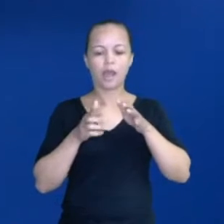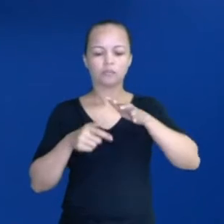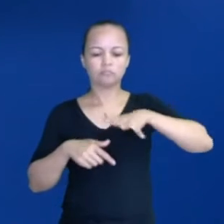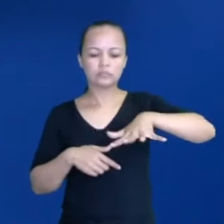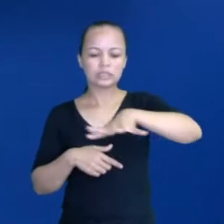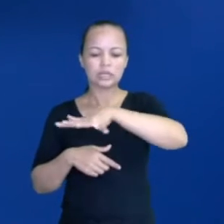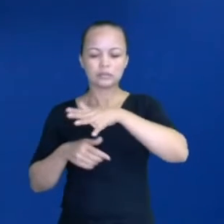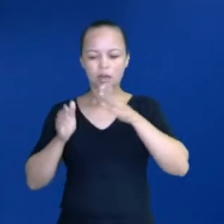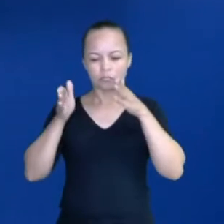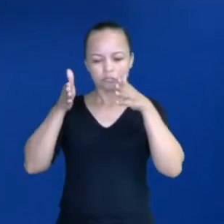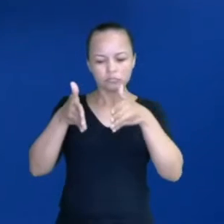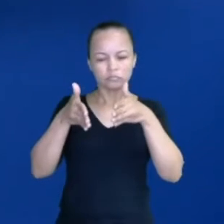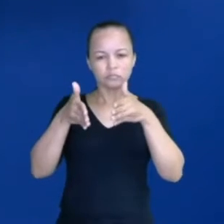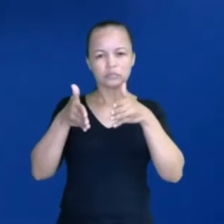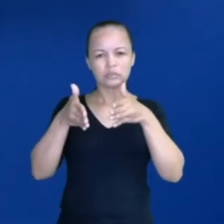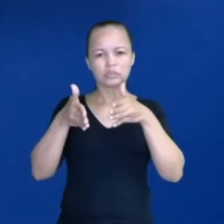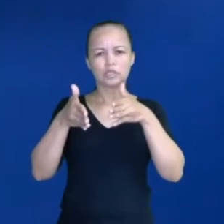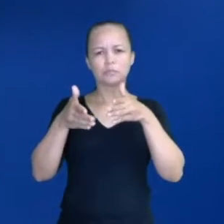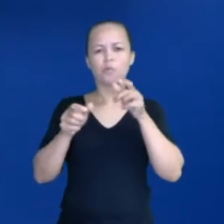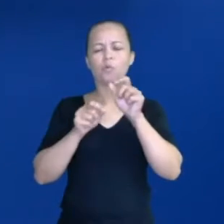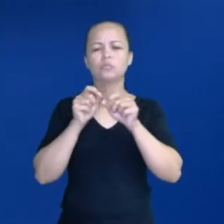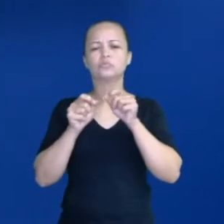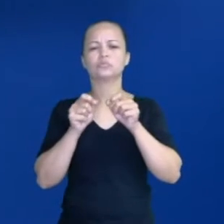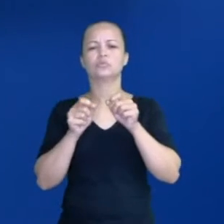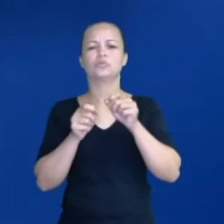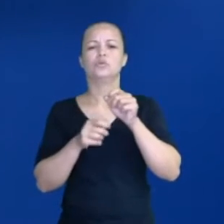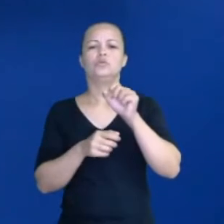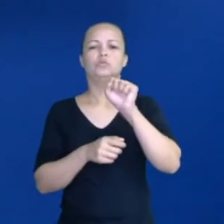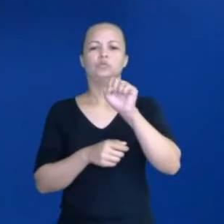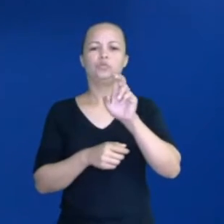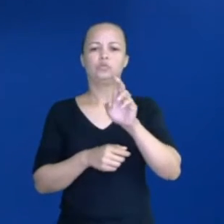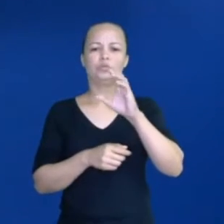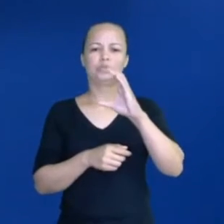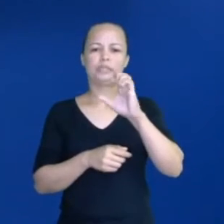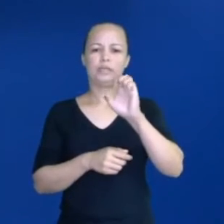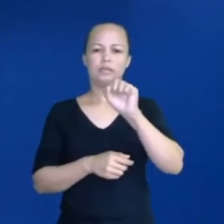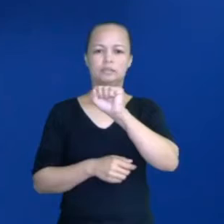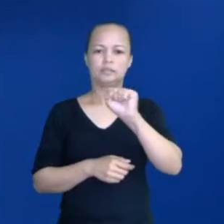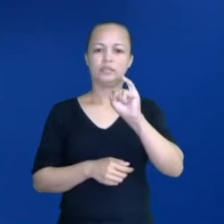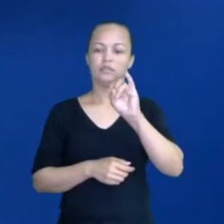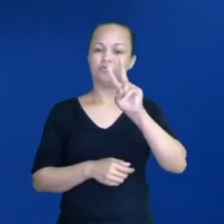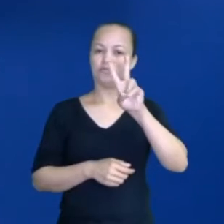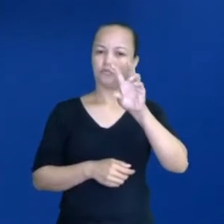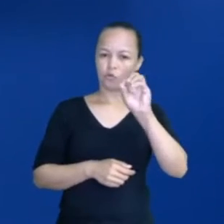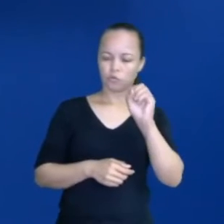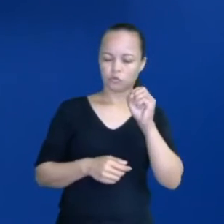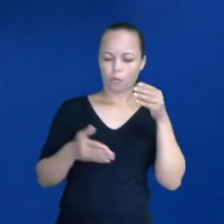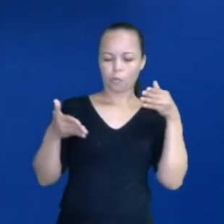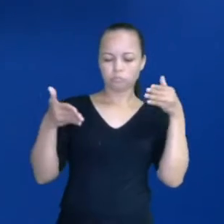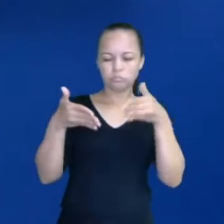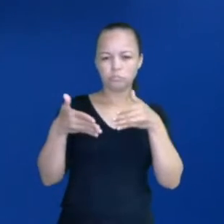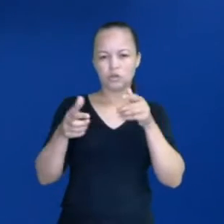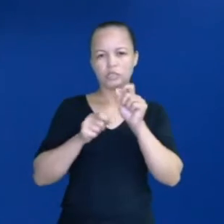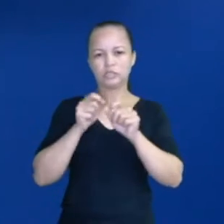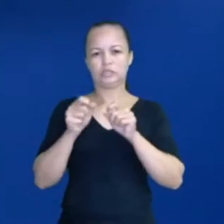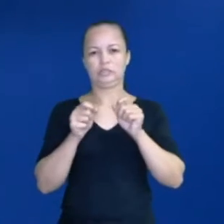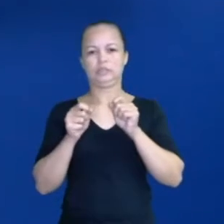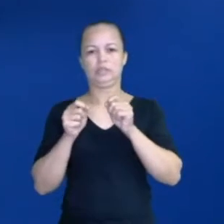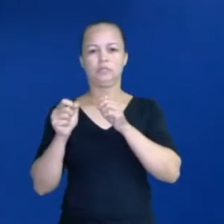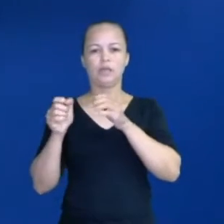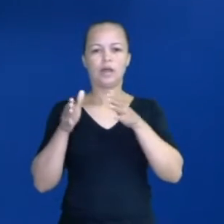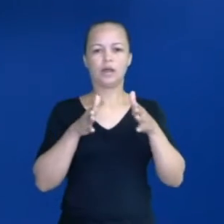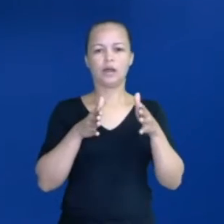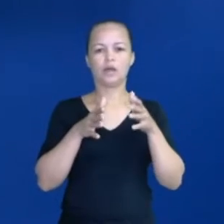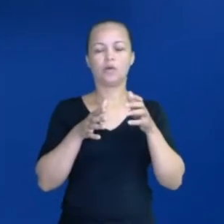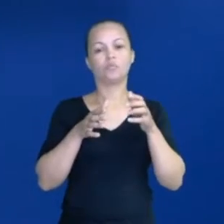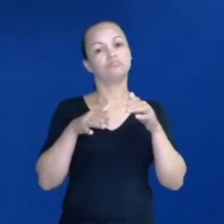e distância de pontos sucessivos a partir de uma origem. Determinar a